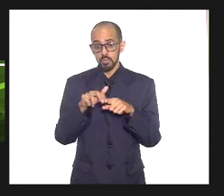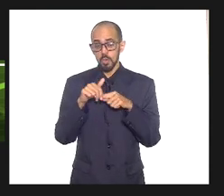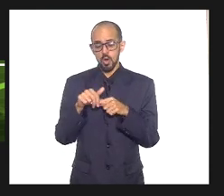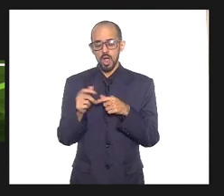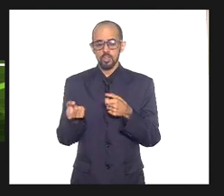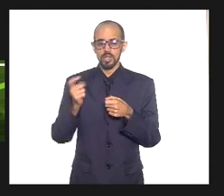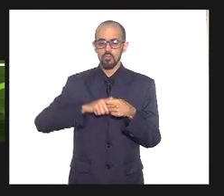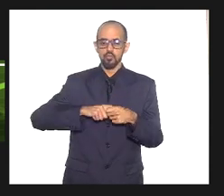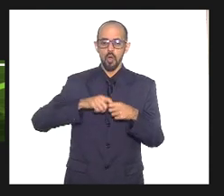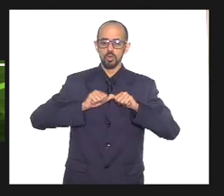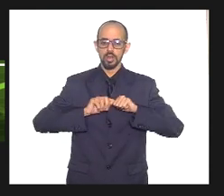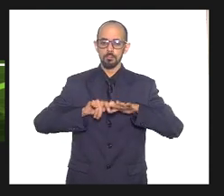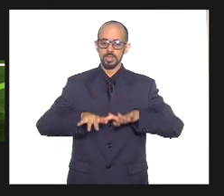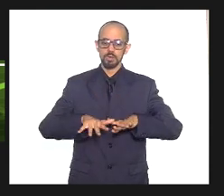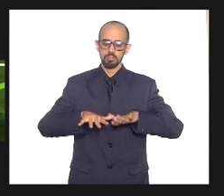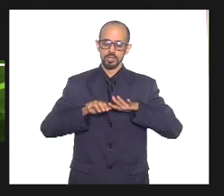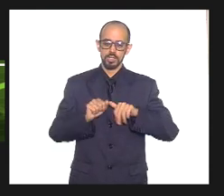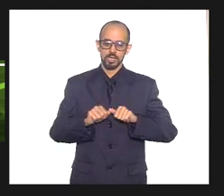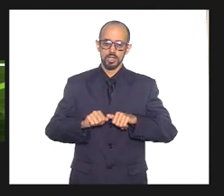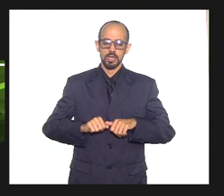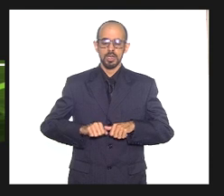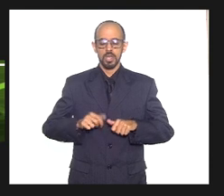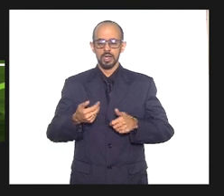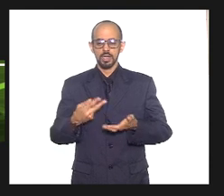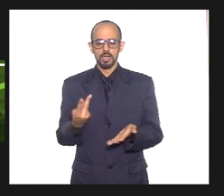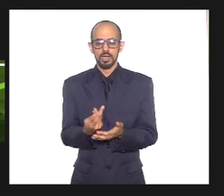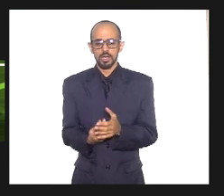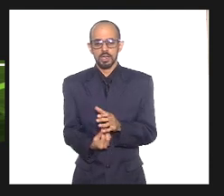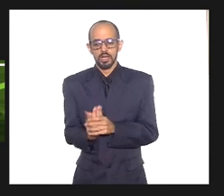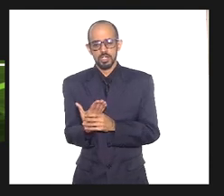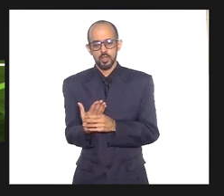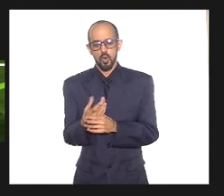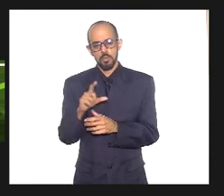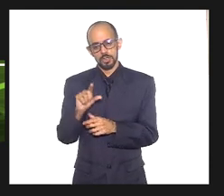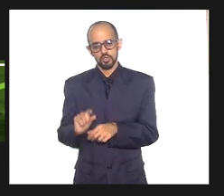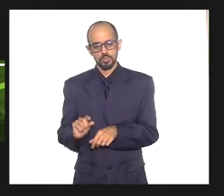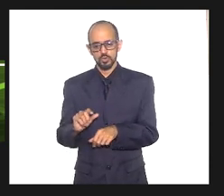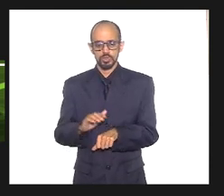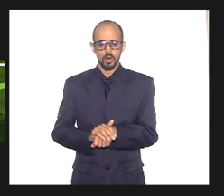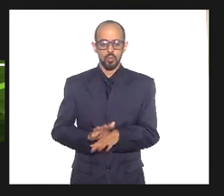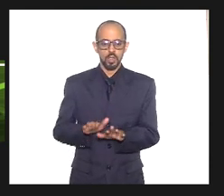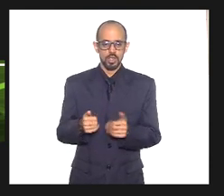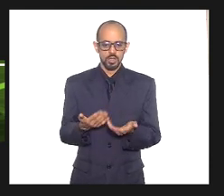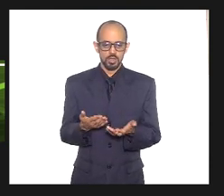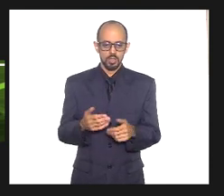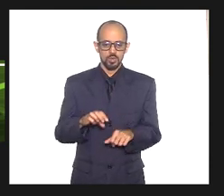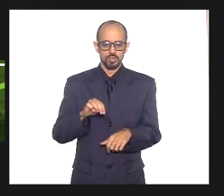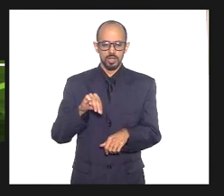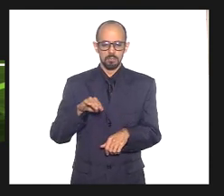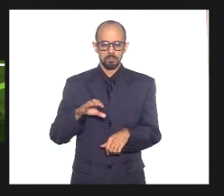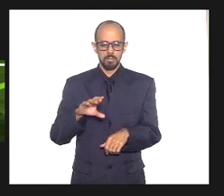pandemia, gerou uma pequena queda. Então, como a gente já está até março de